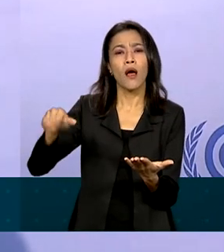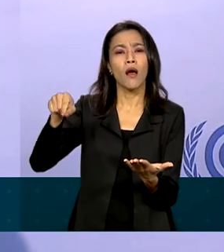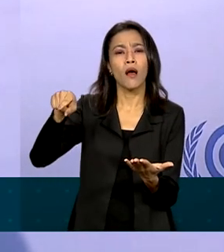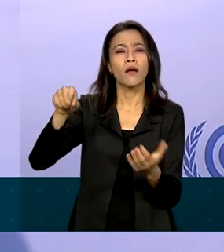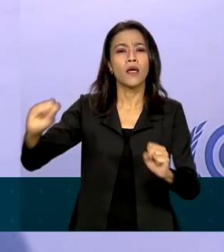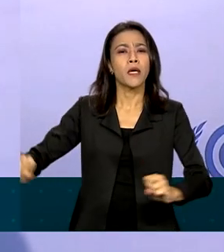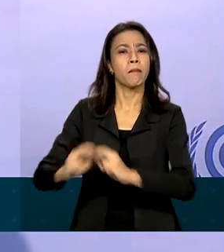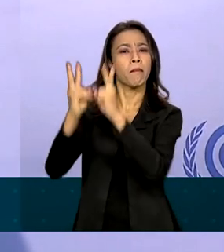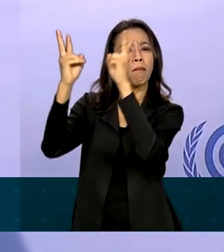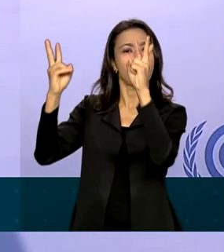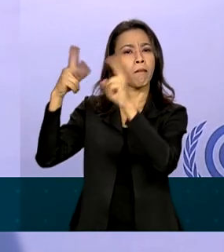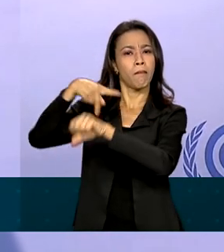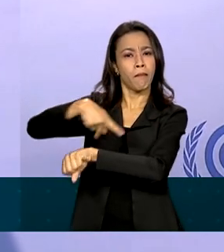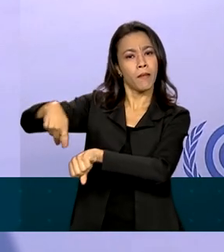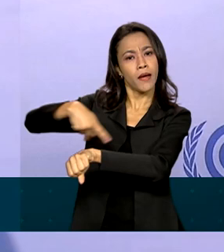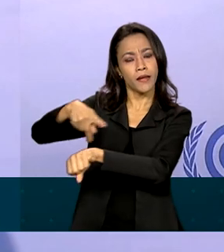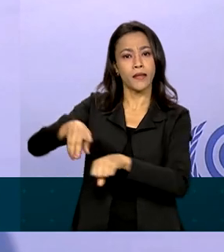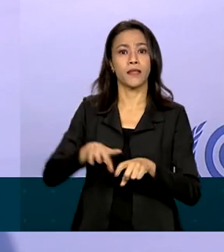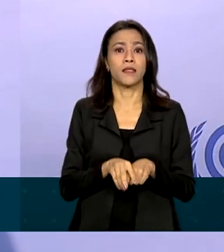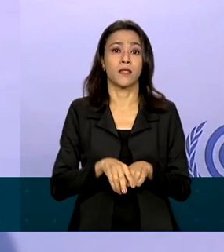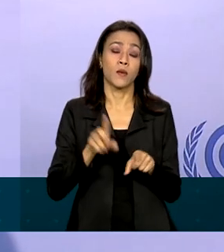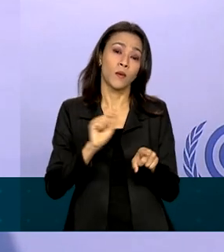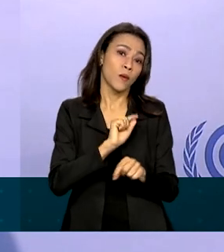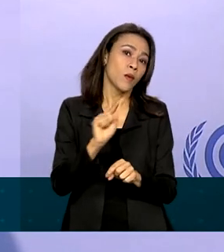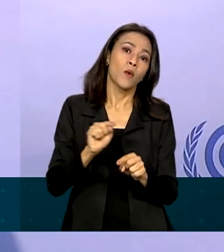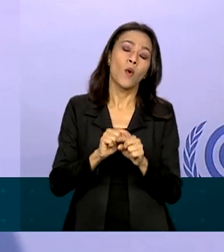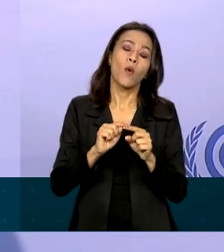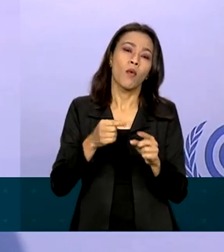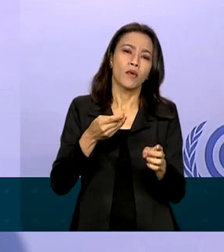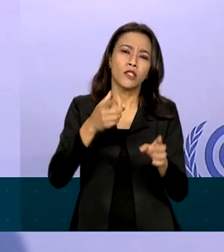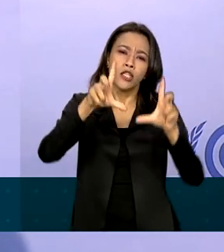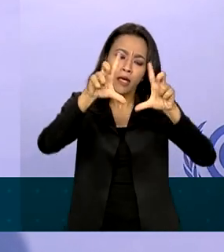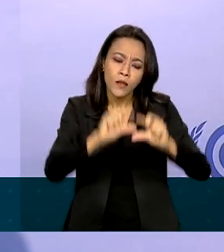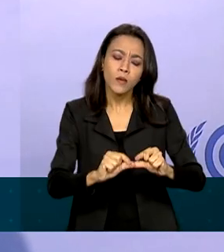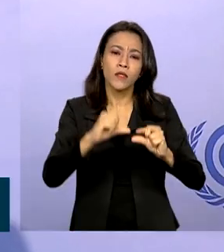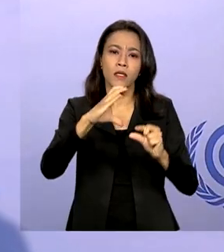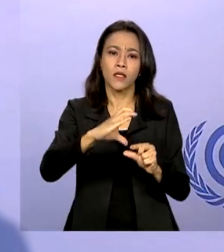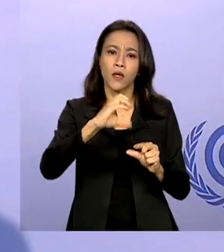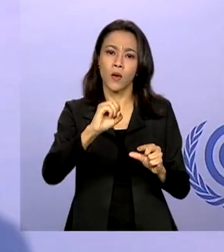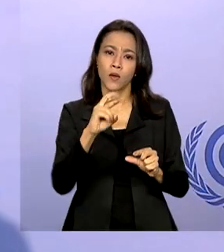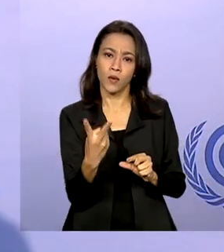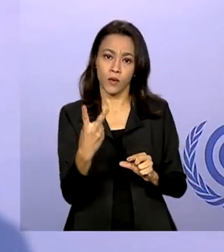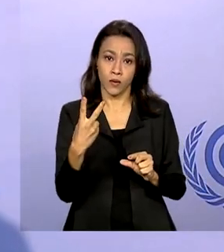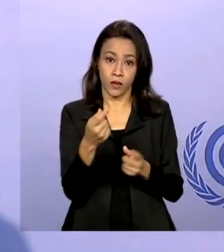e orientados pela busca da descarbonização da economia global.